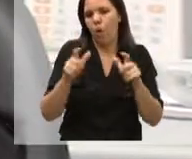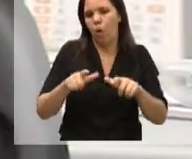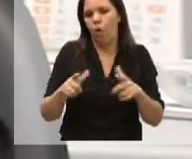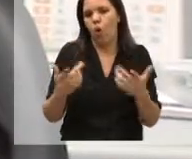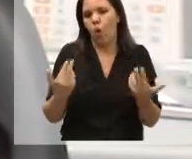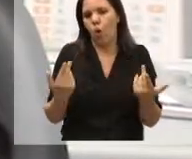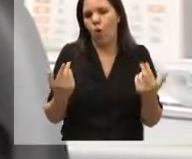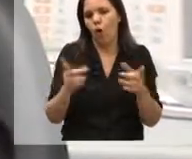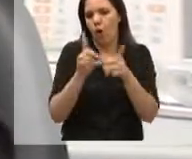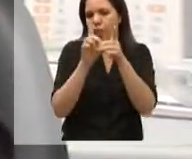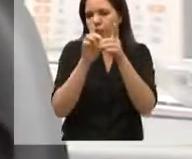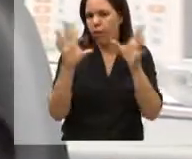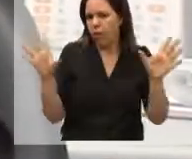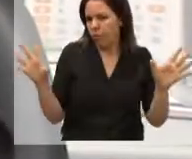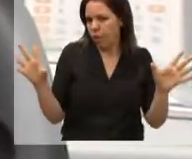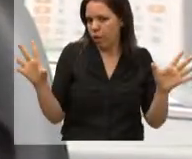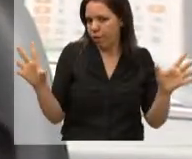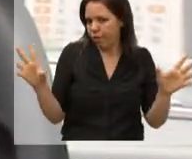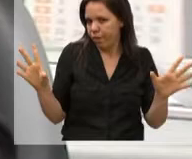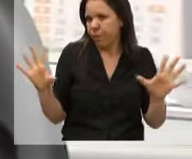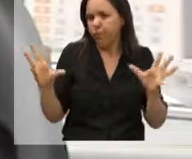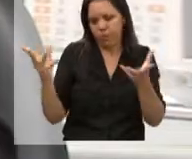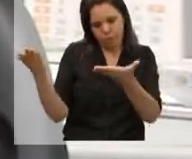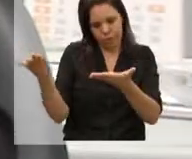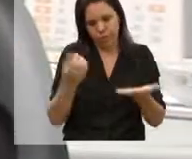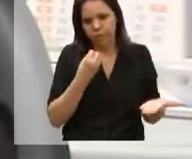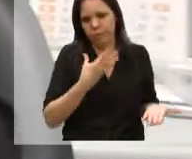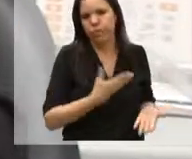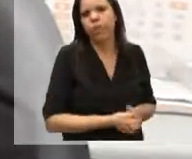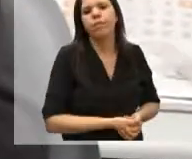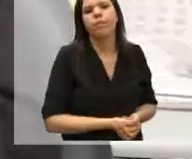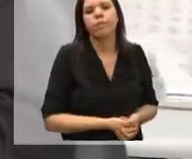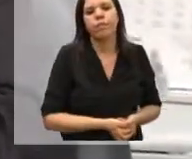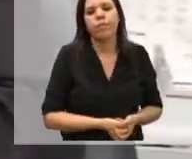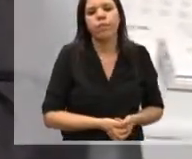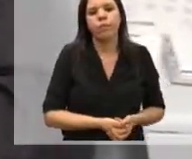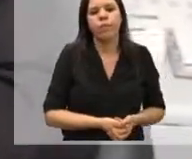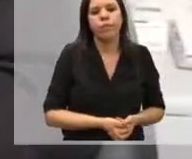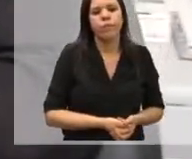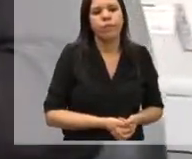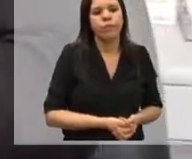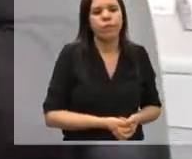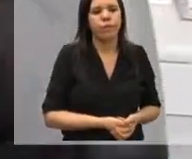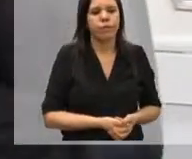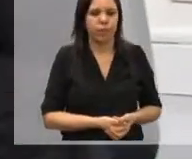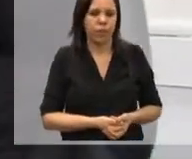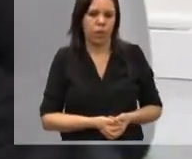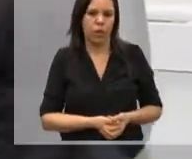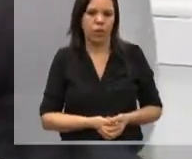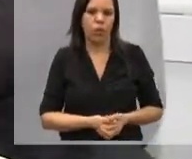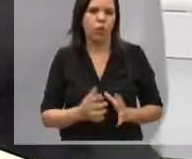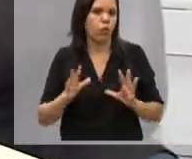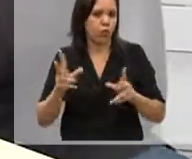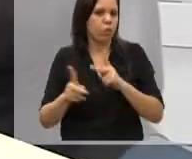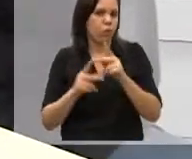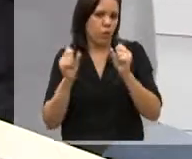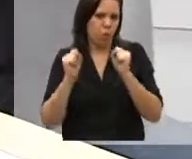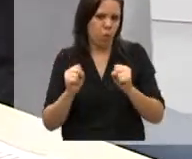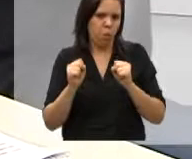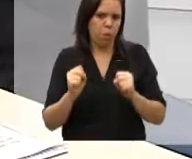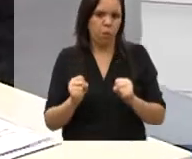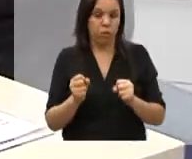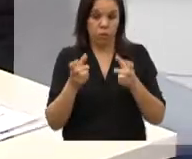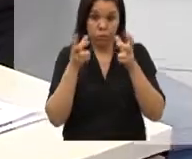pulsar da democracia. Então sempre são todos bem-vindos, né? Fica aí o convite do vereador, né? Isso, e que todos possam estar